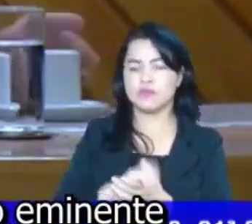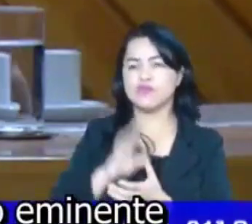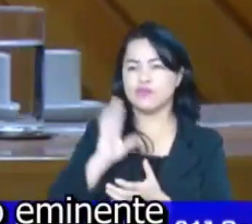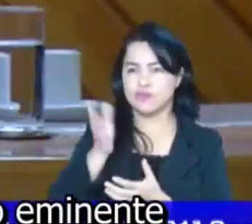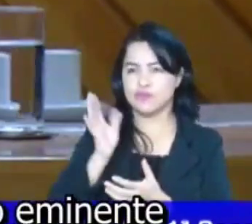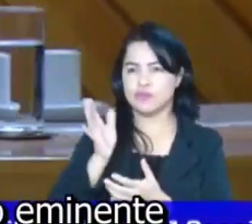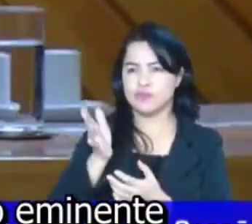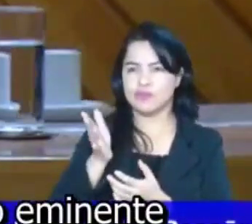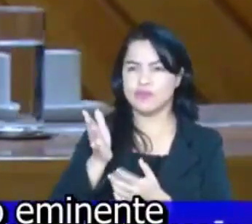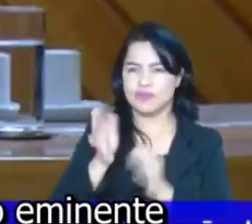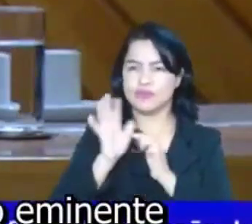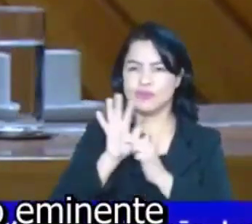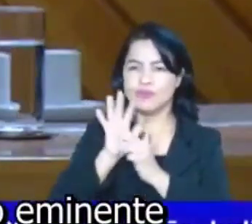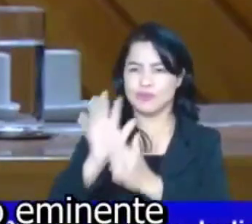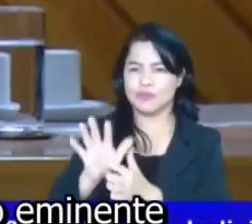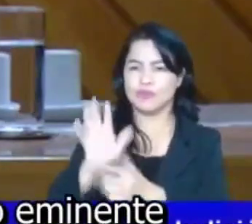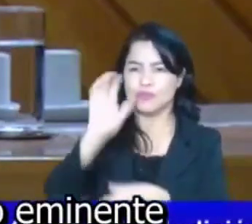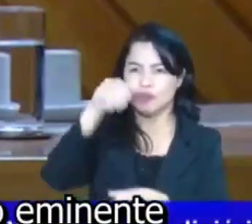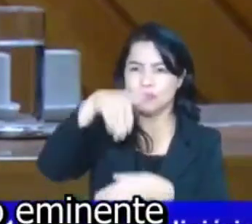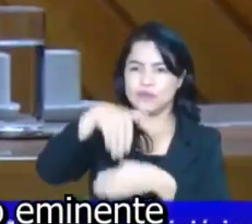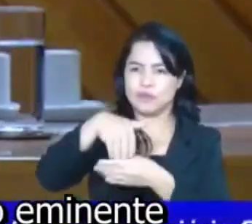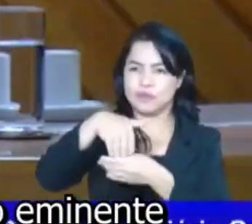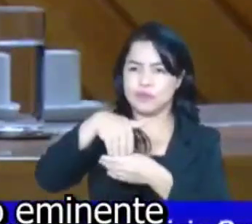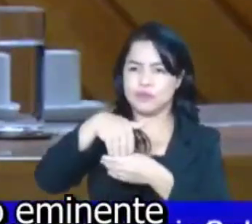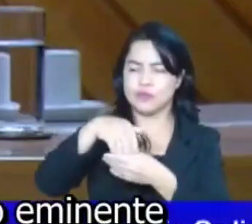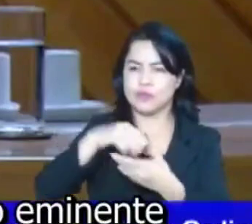Como já foi mencionado no voto